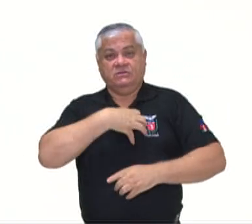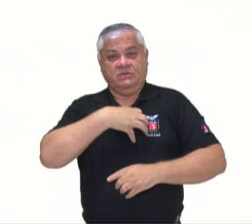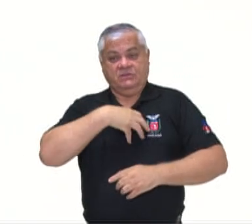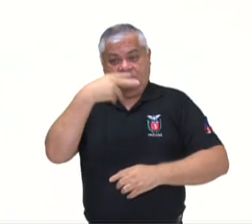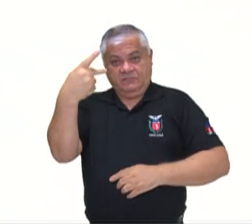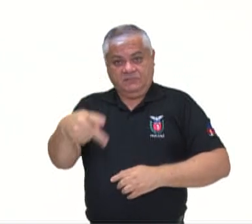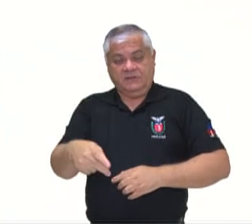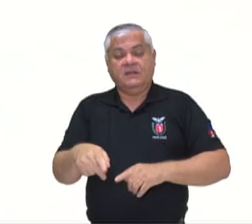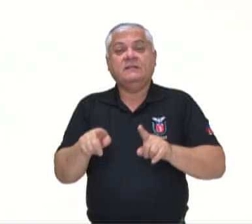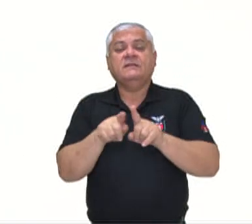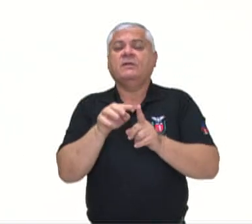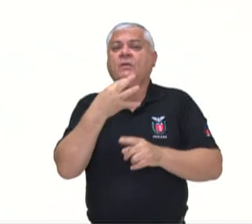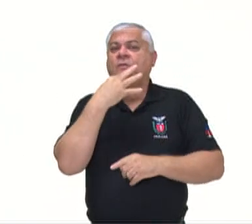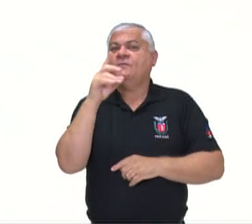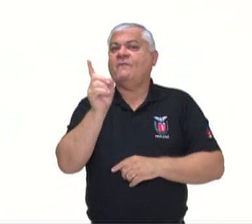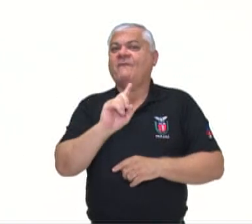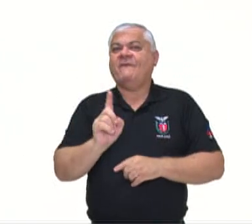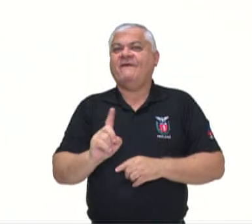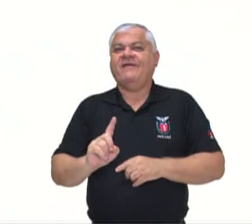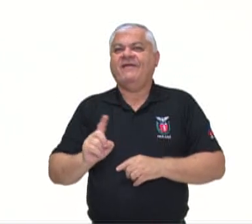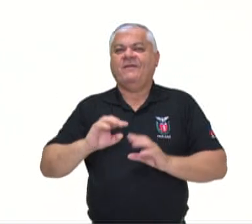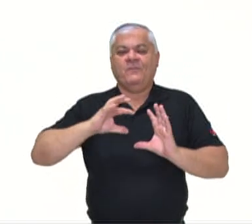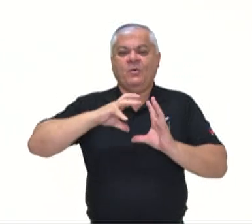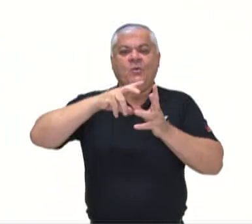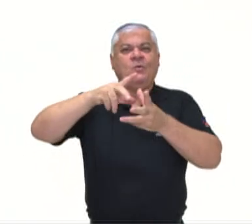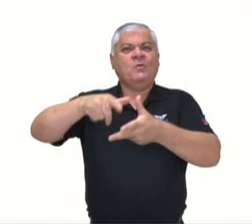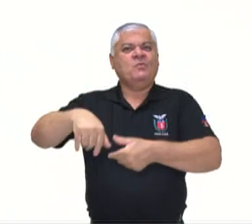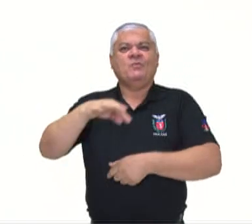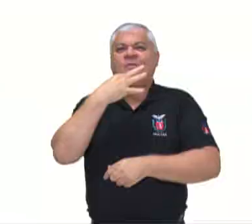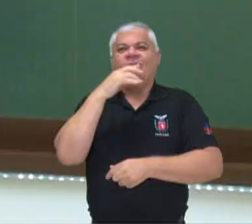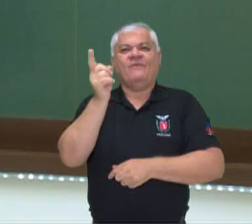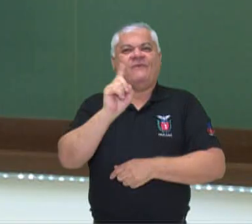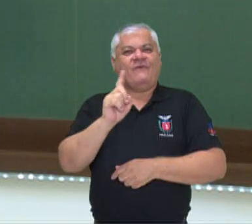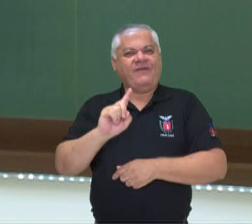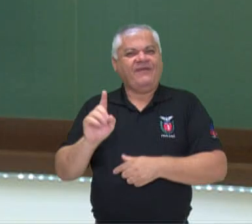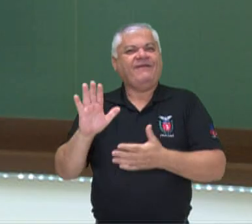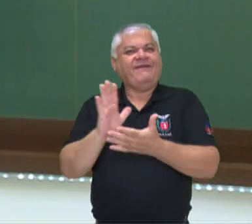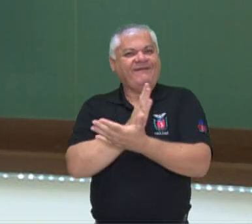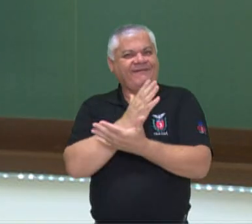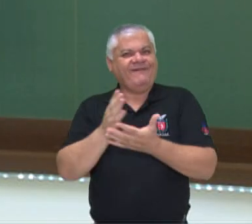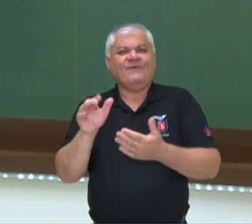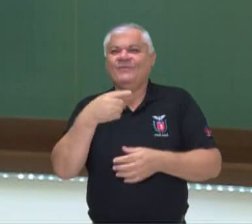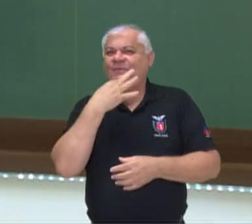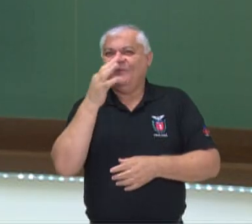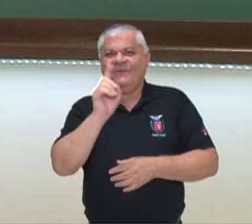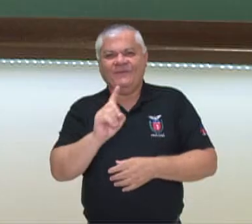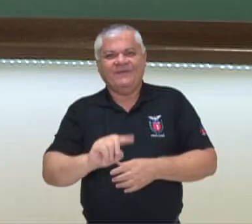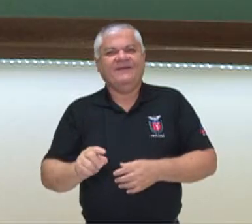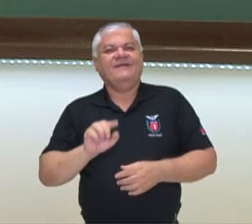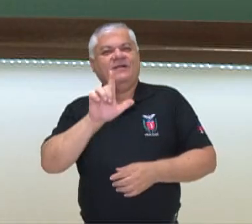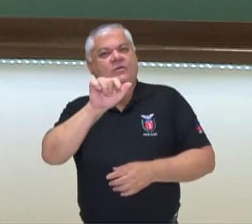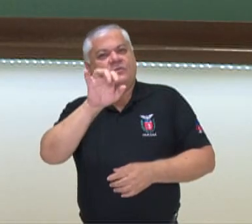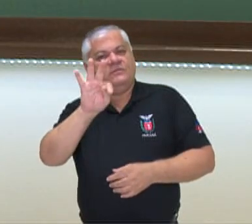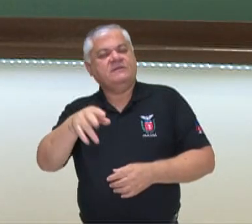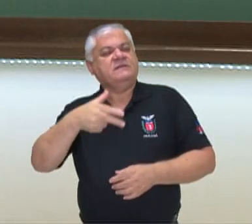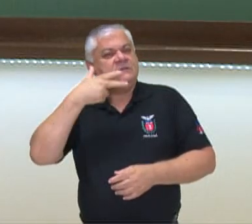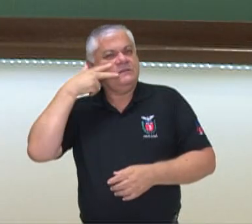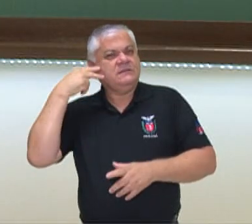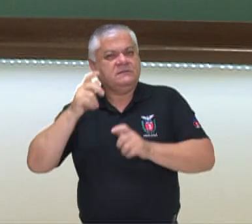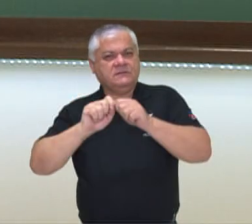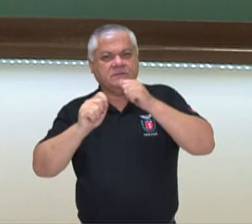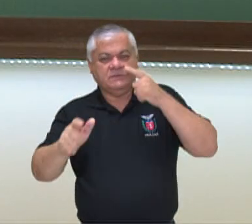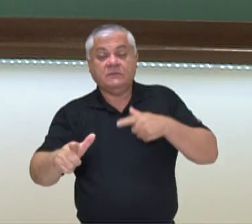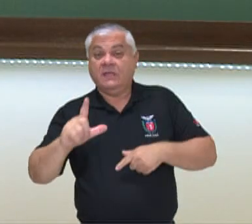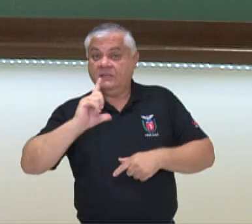mas são desconhecidas do grande público, né, dos brasileiros em geral. Então, elas são lutas